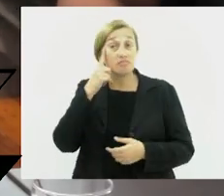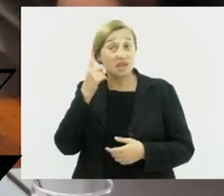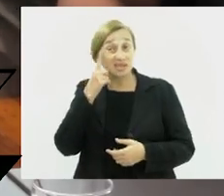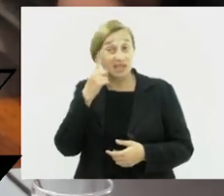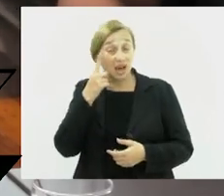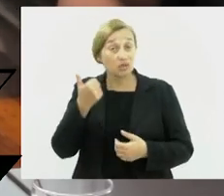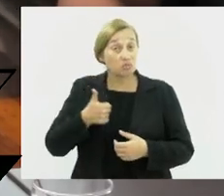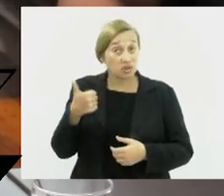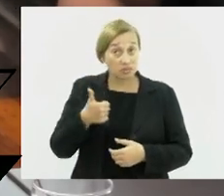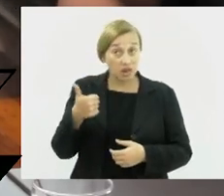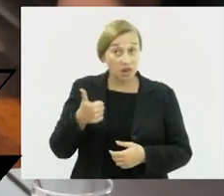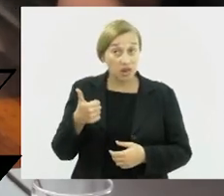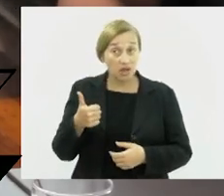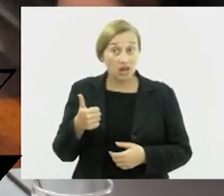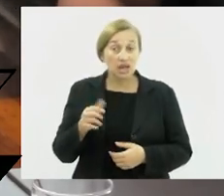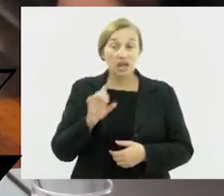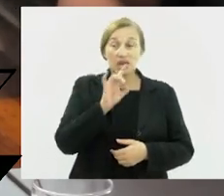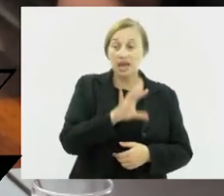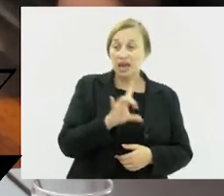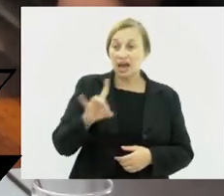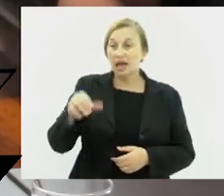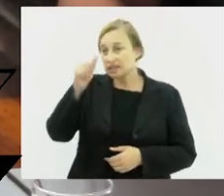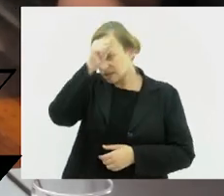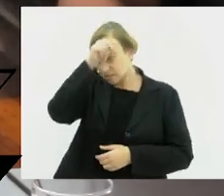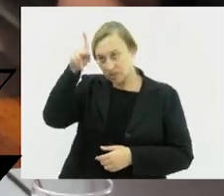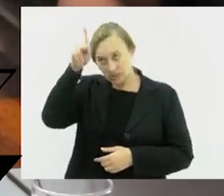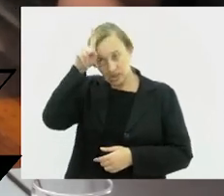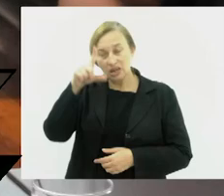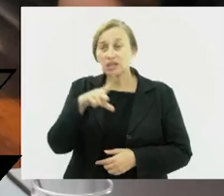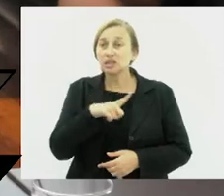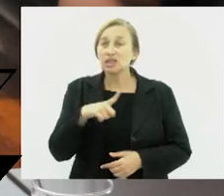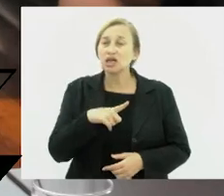de ter, em cada município,